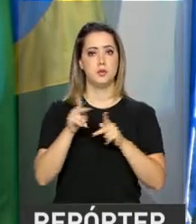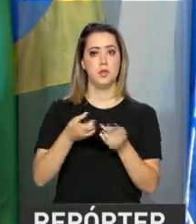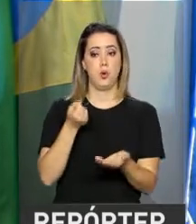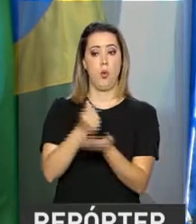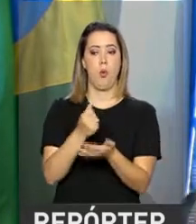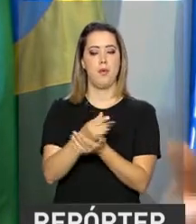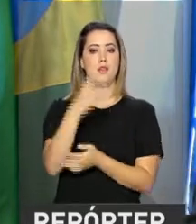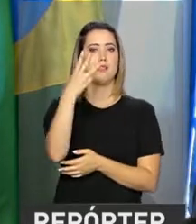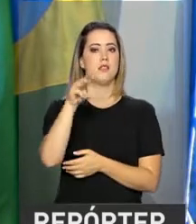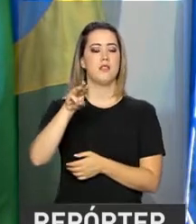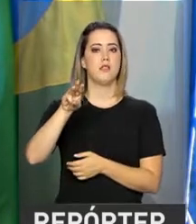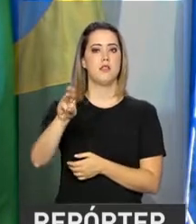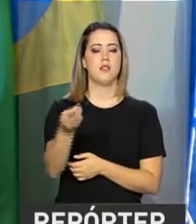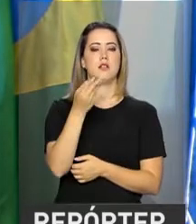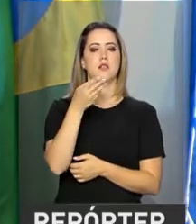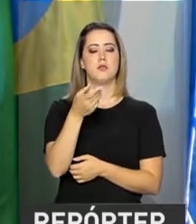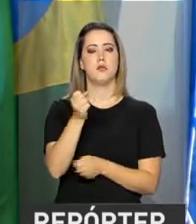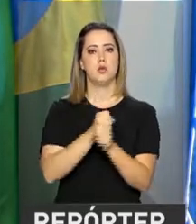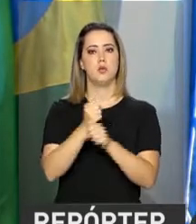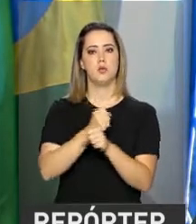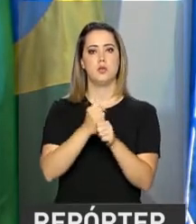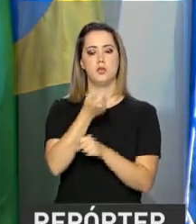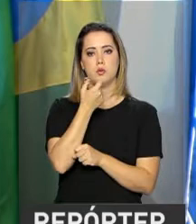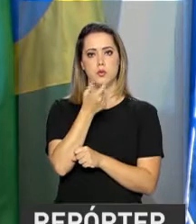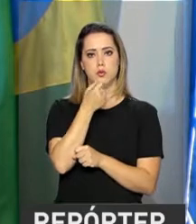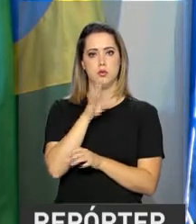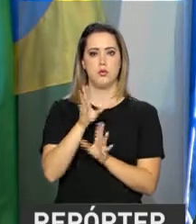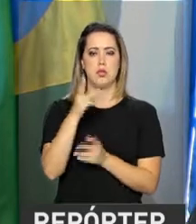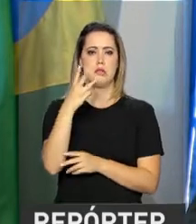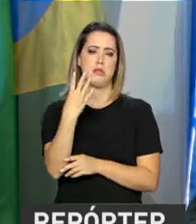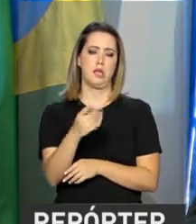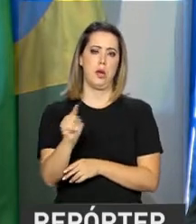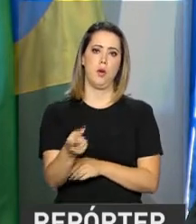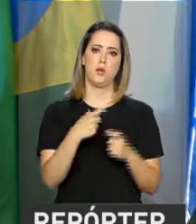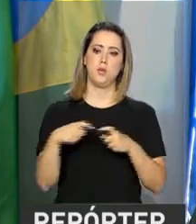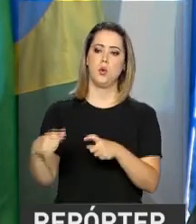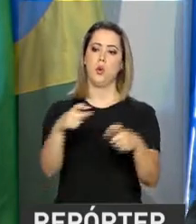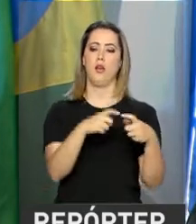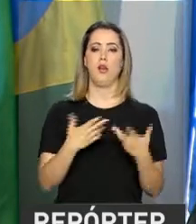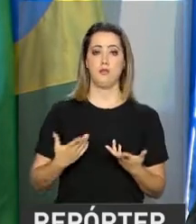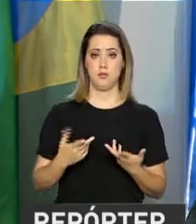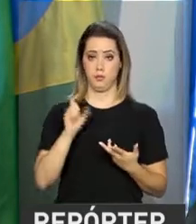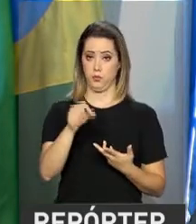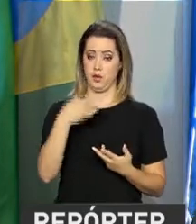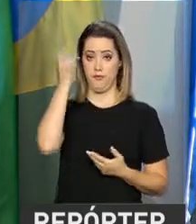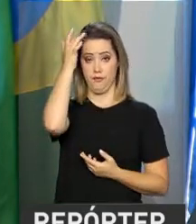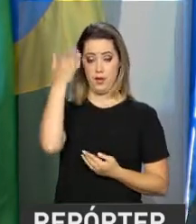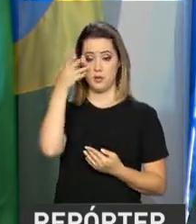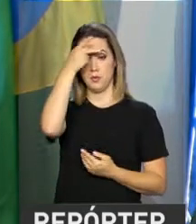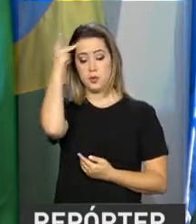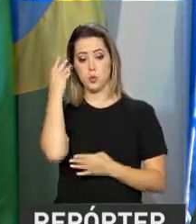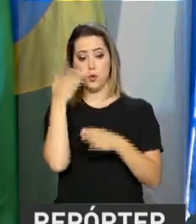distribuídos da sua rede de farmácias credenciadas 34 pontos nós entendemos que ele facilita o acesso